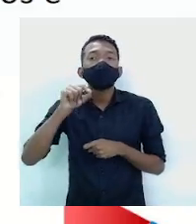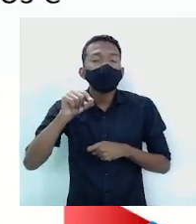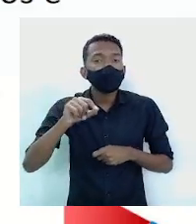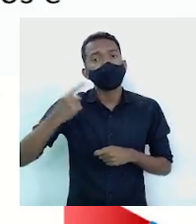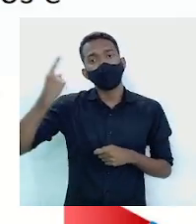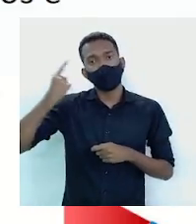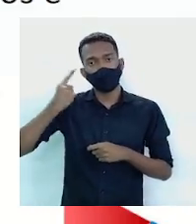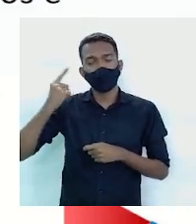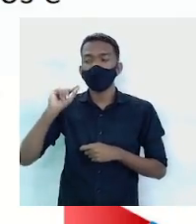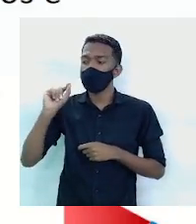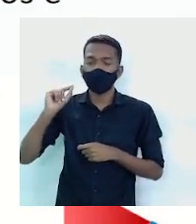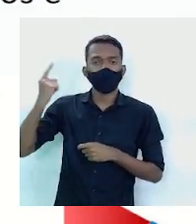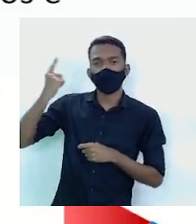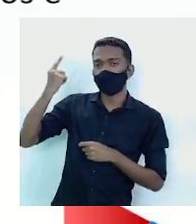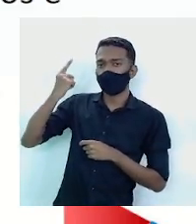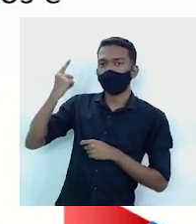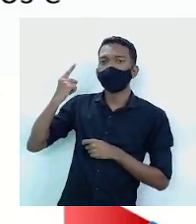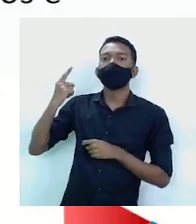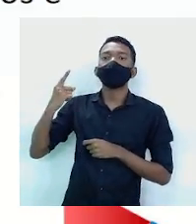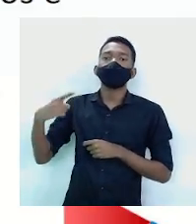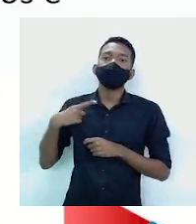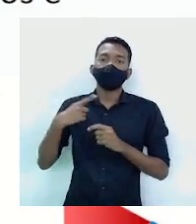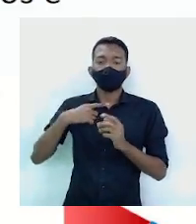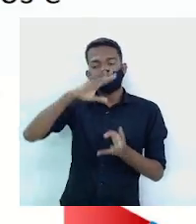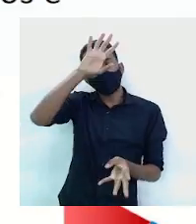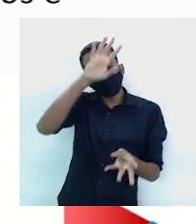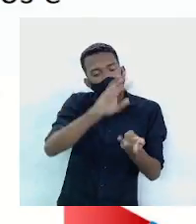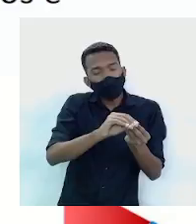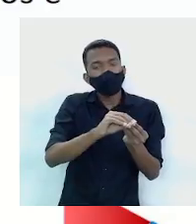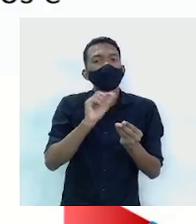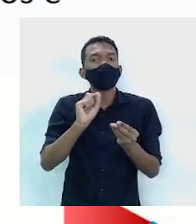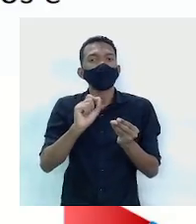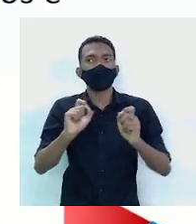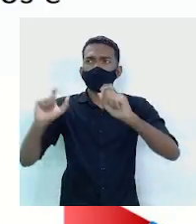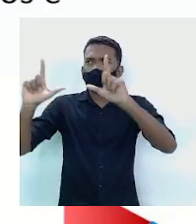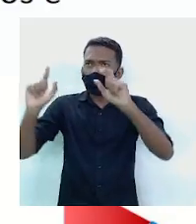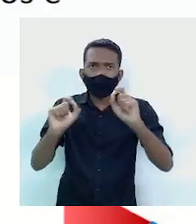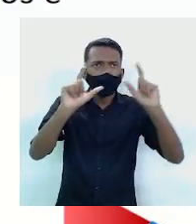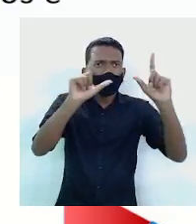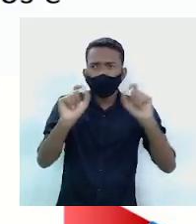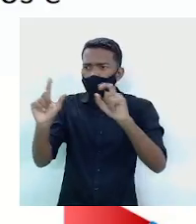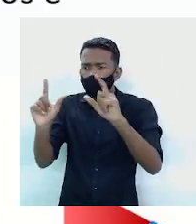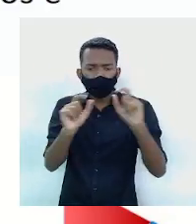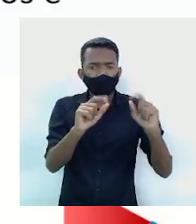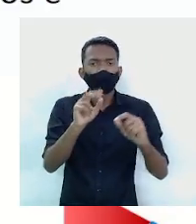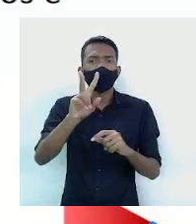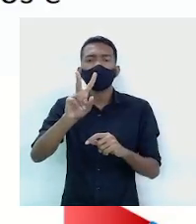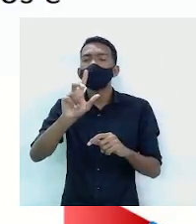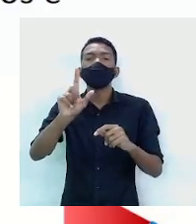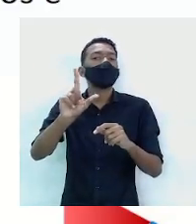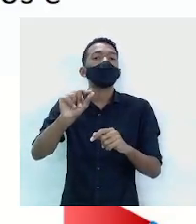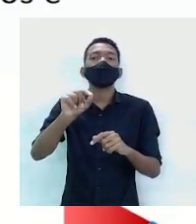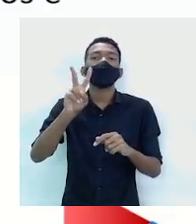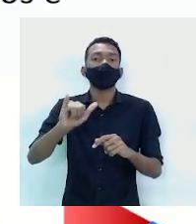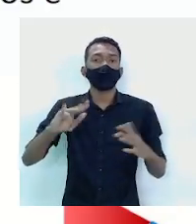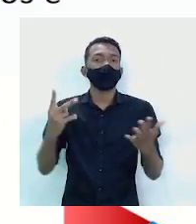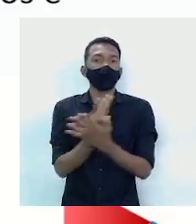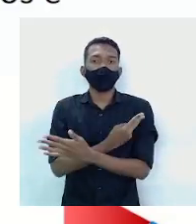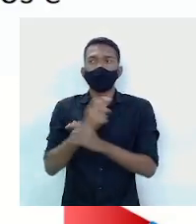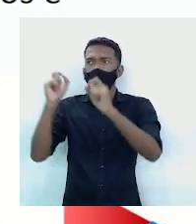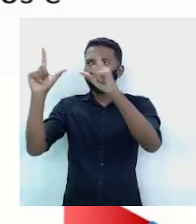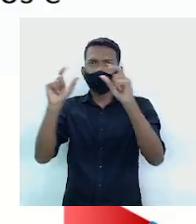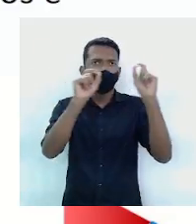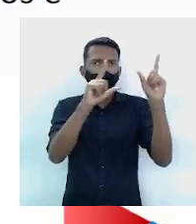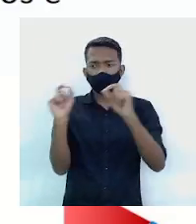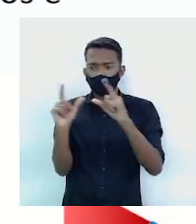como vocês podem ver aí na tela, uma breve descrição das cenas e do que acontecerá entre elas. Então, você precisa